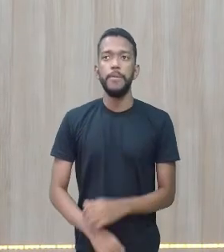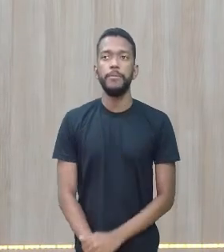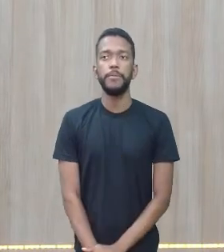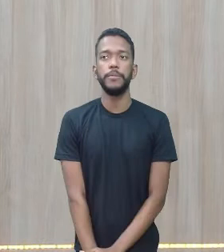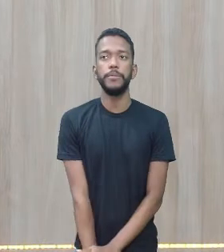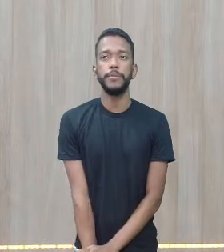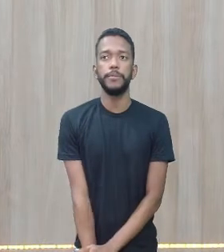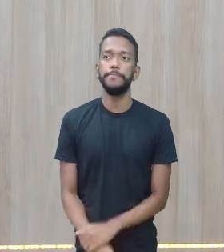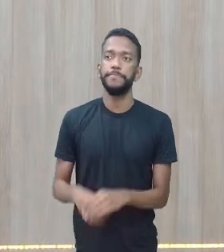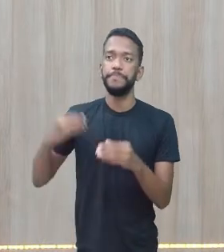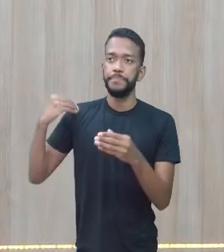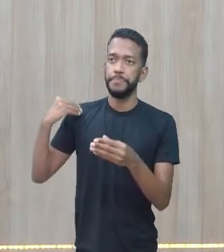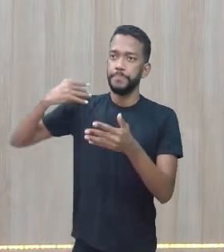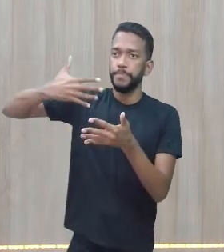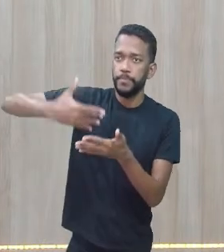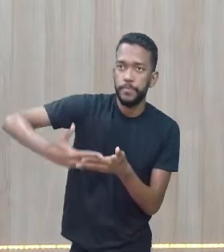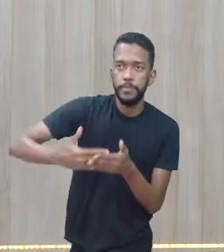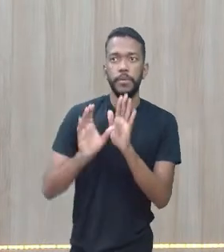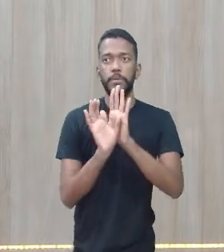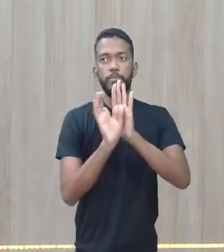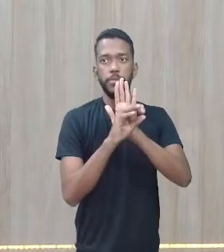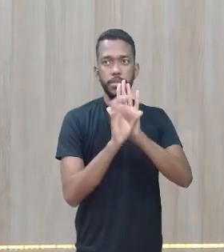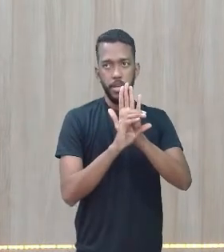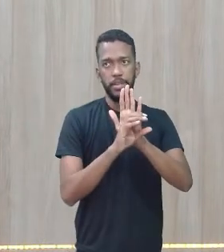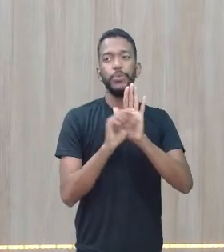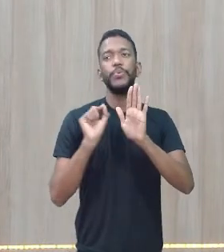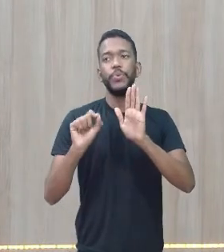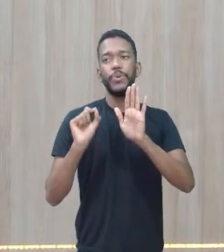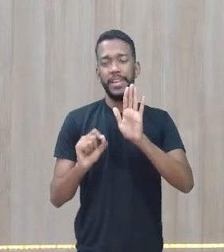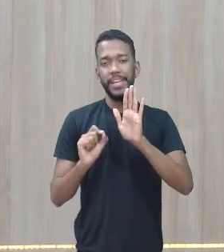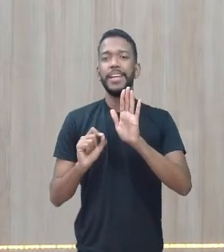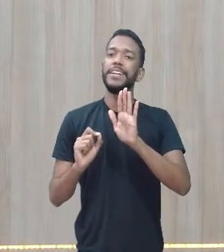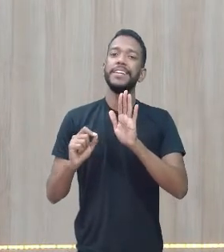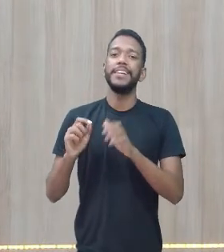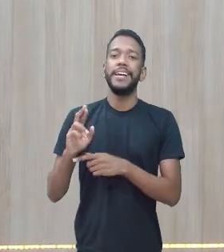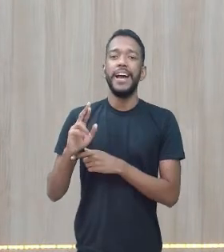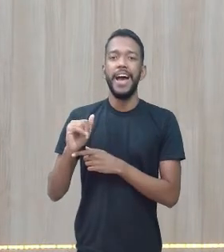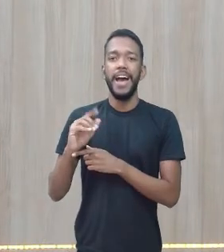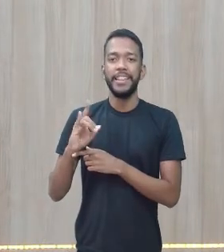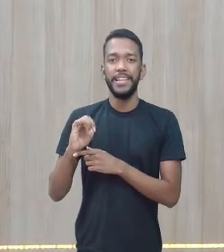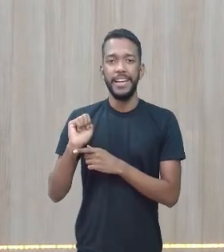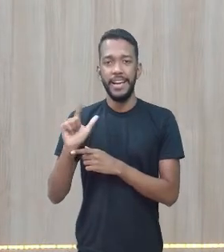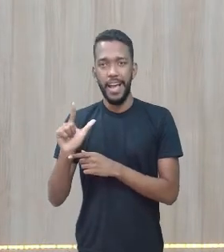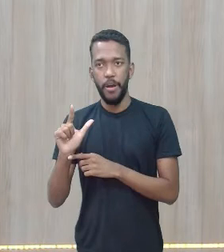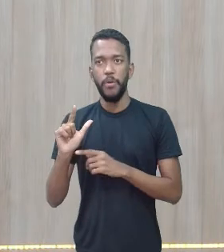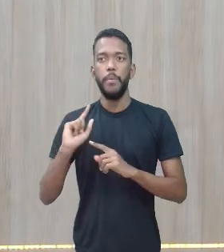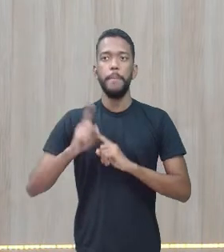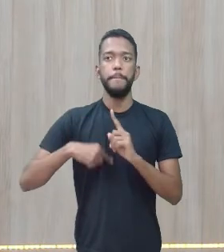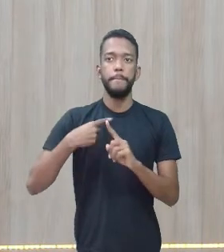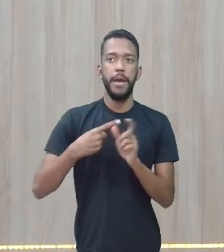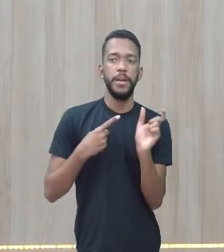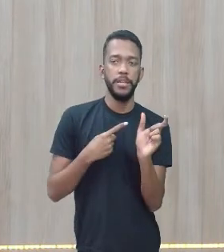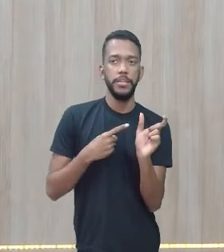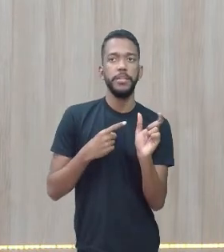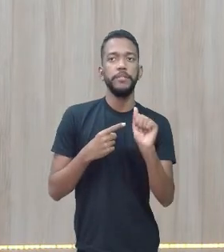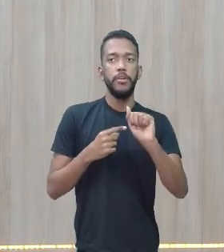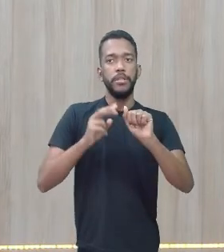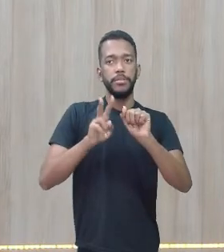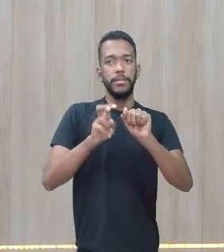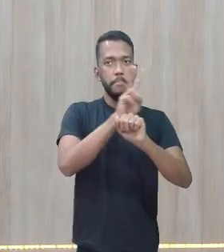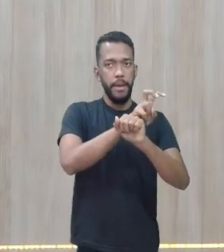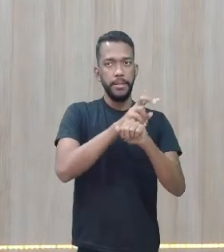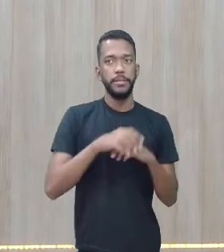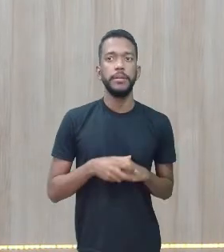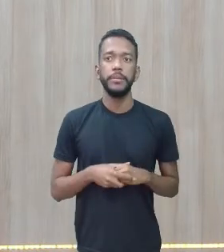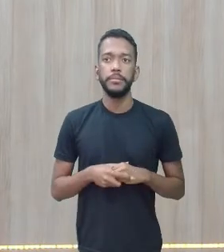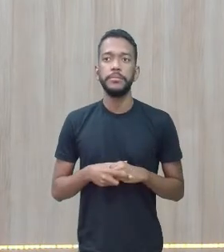Até agora estudamos conceito de radical e vogal temática. Vamos avançar? Então, o